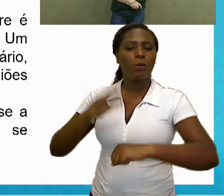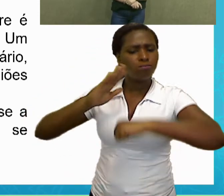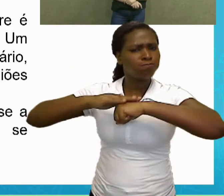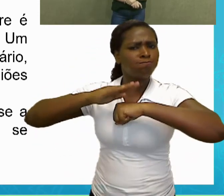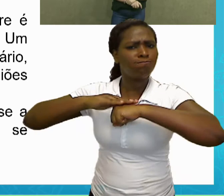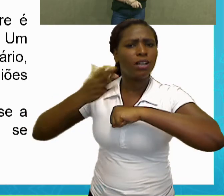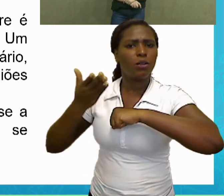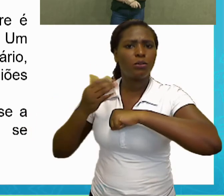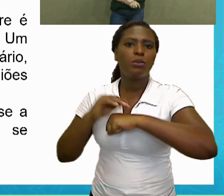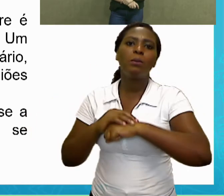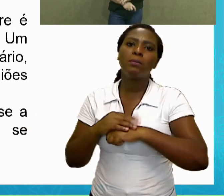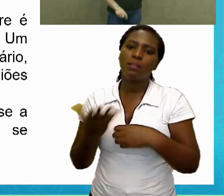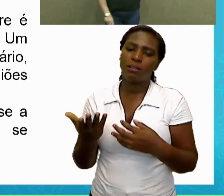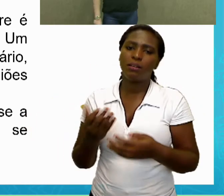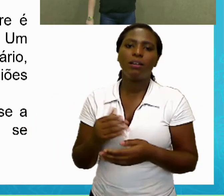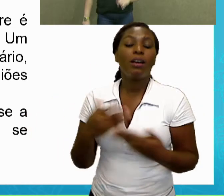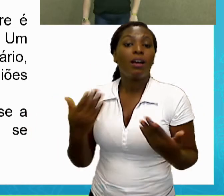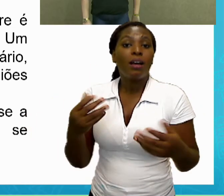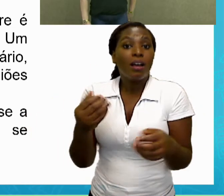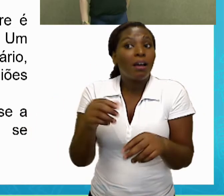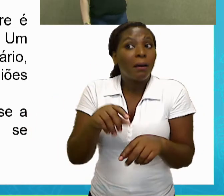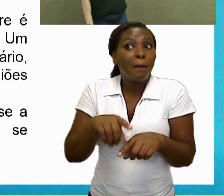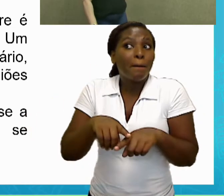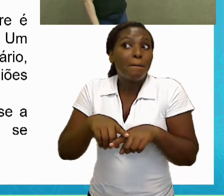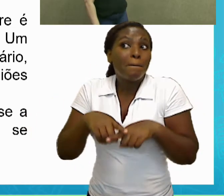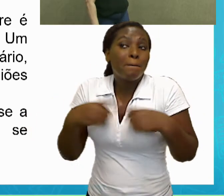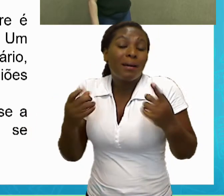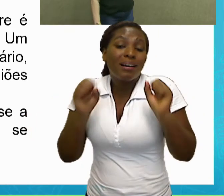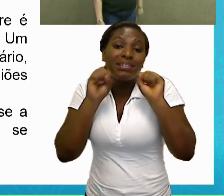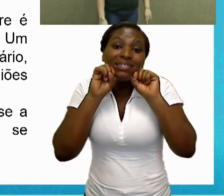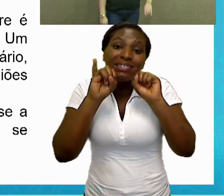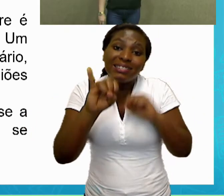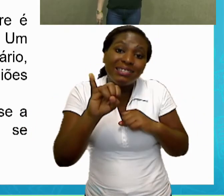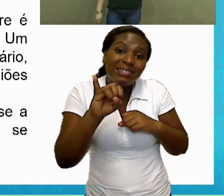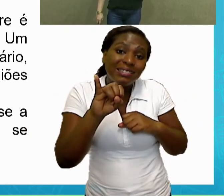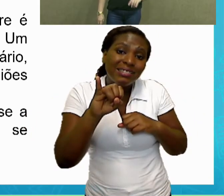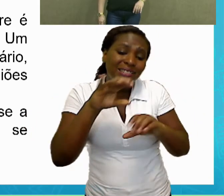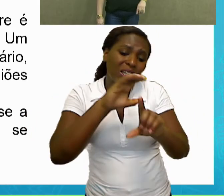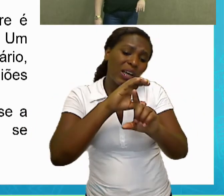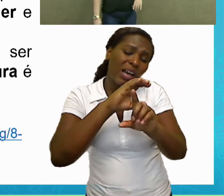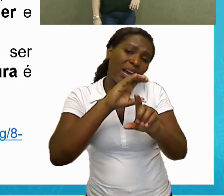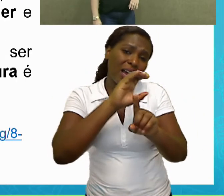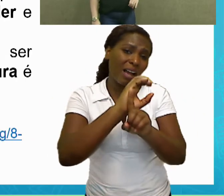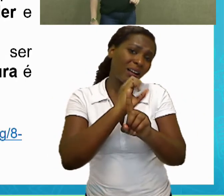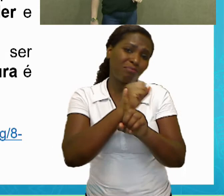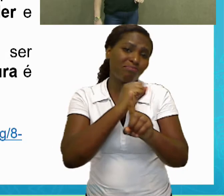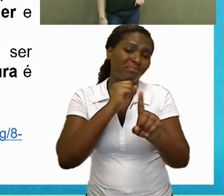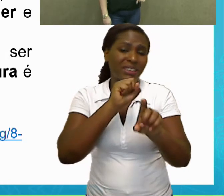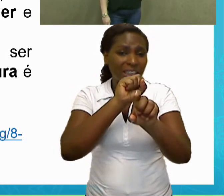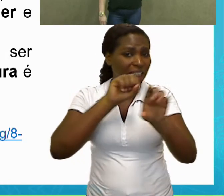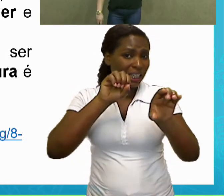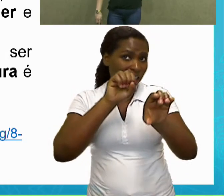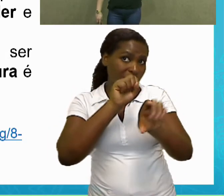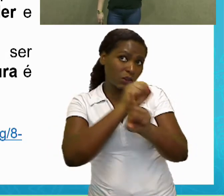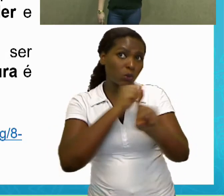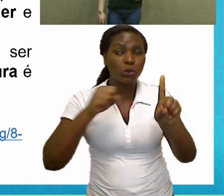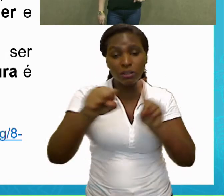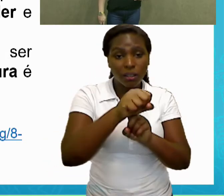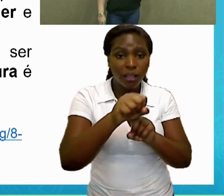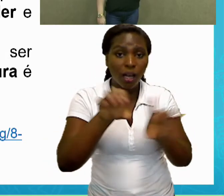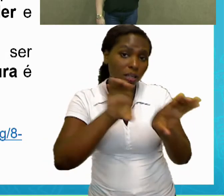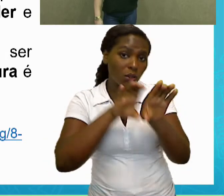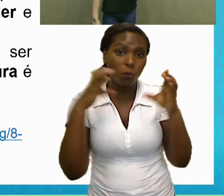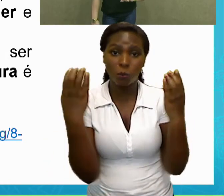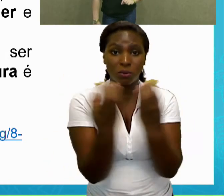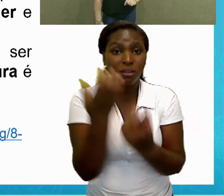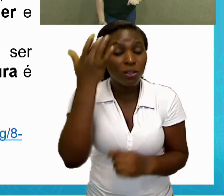se comunicar, ler, escrever ou interpretar. E temos também